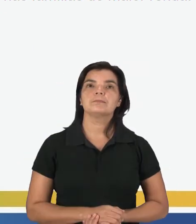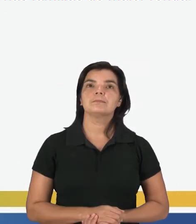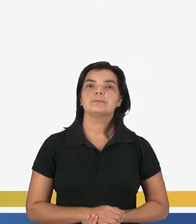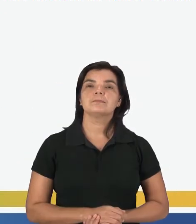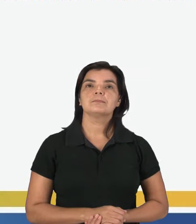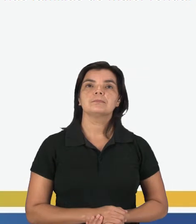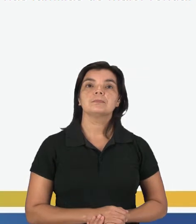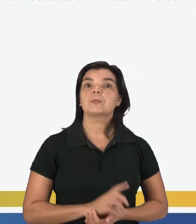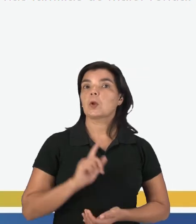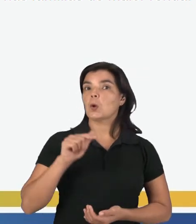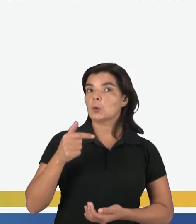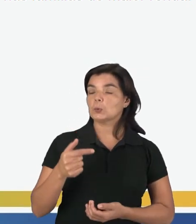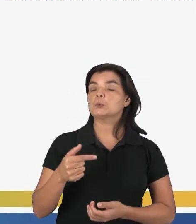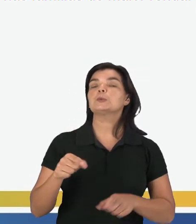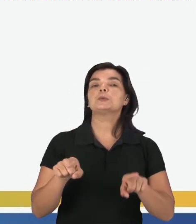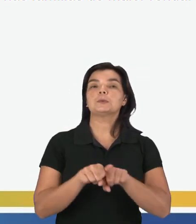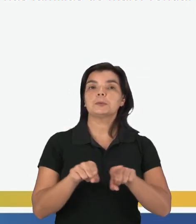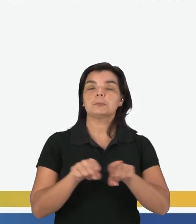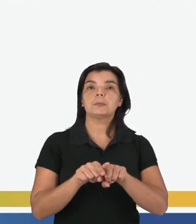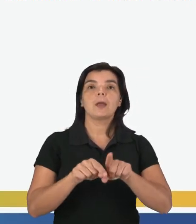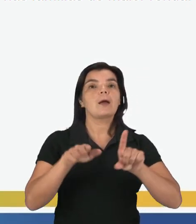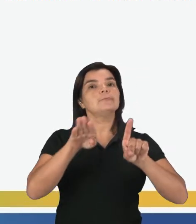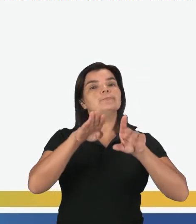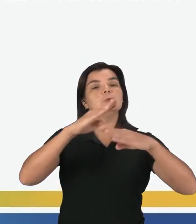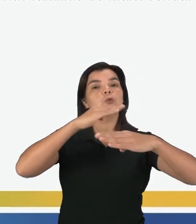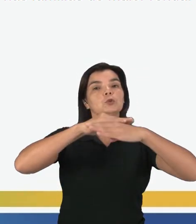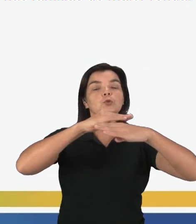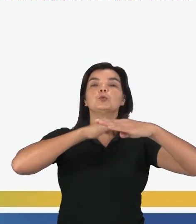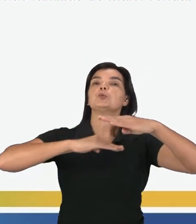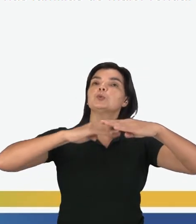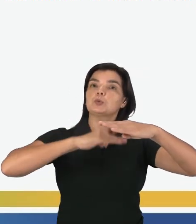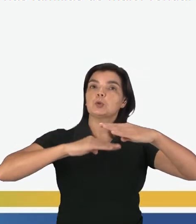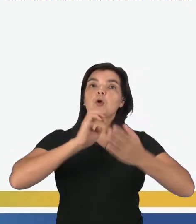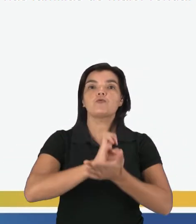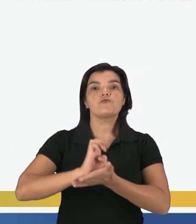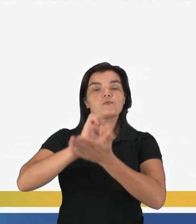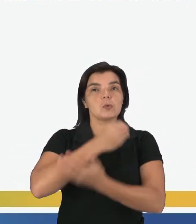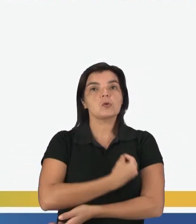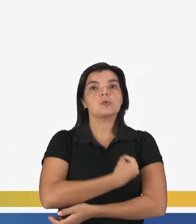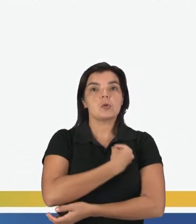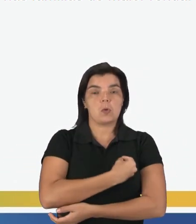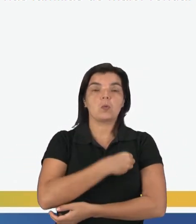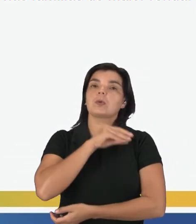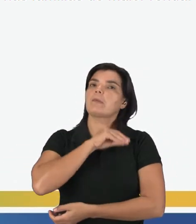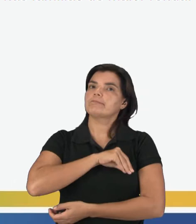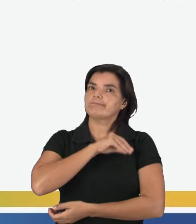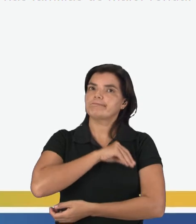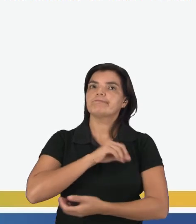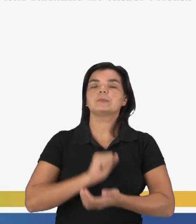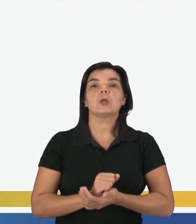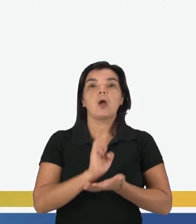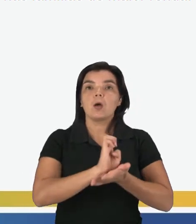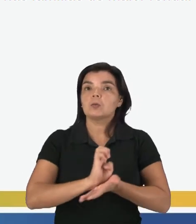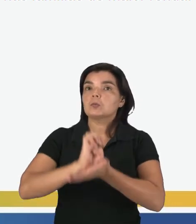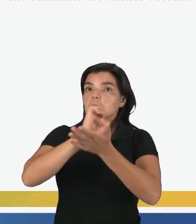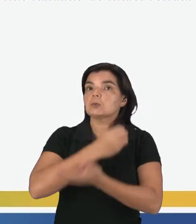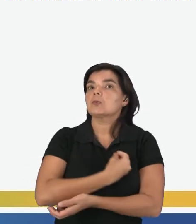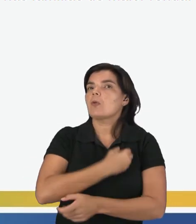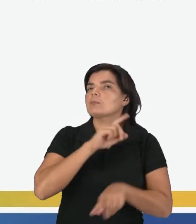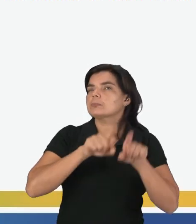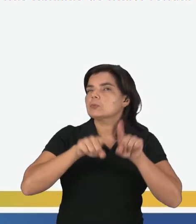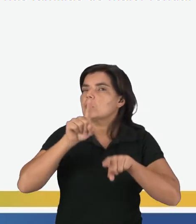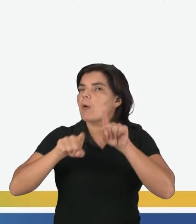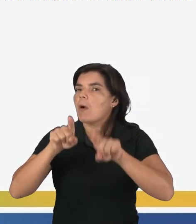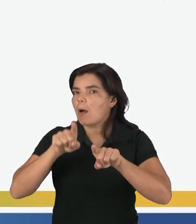12,8%. Outro indicador é desigualdade de esperança de vida segundo a renda. A esperança de vida